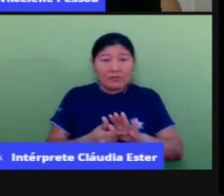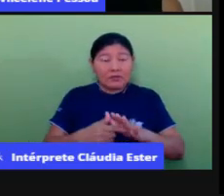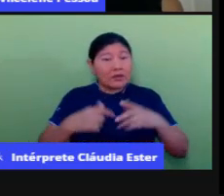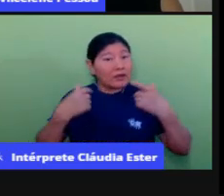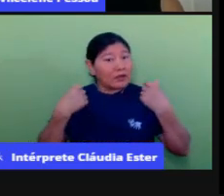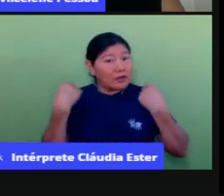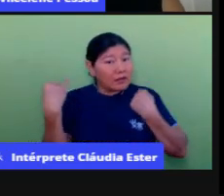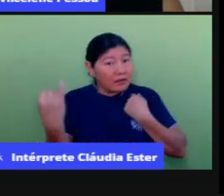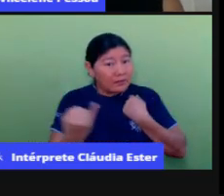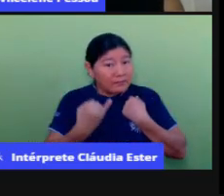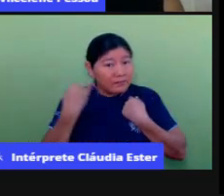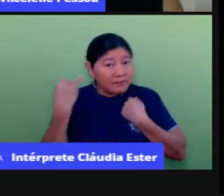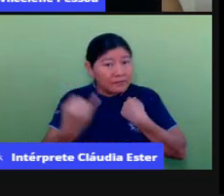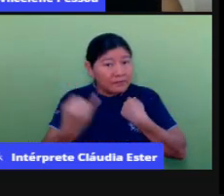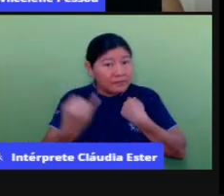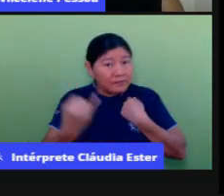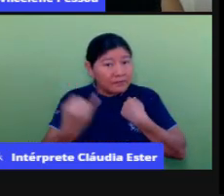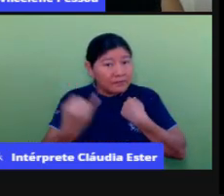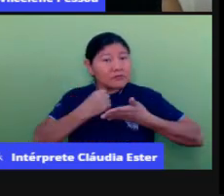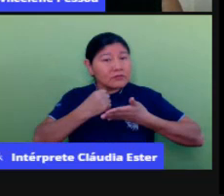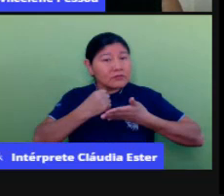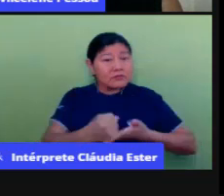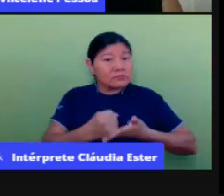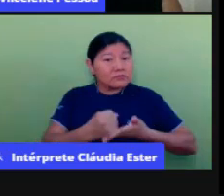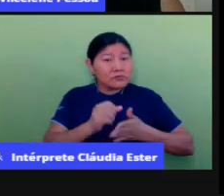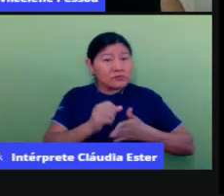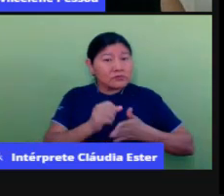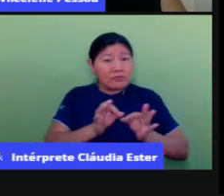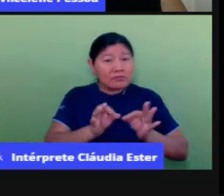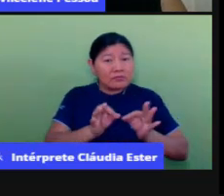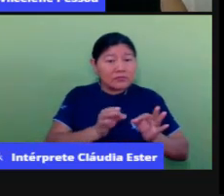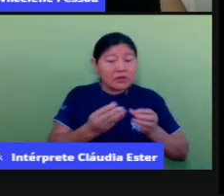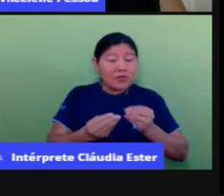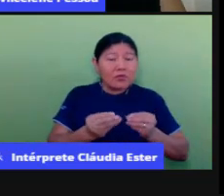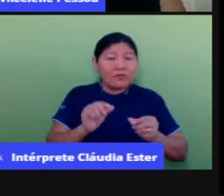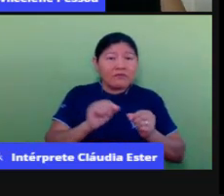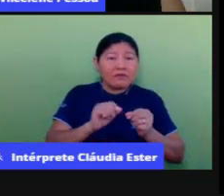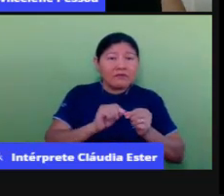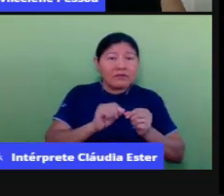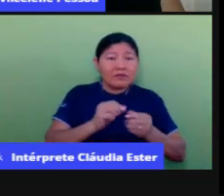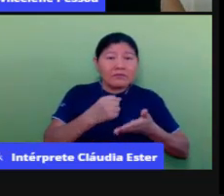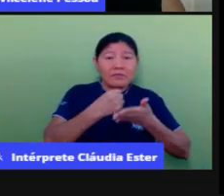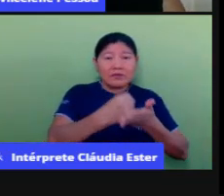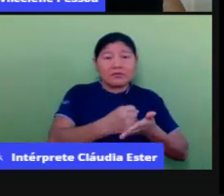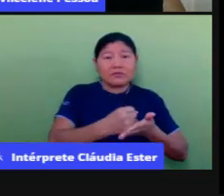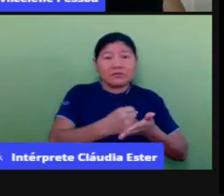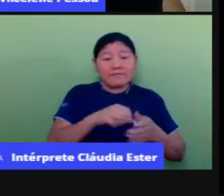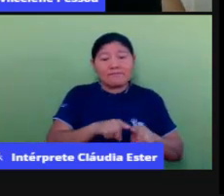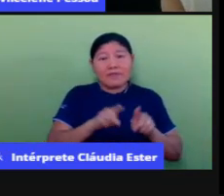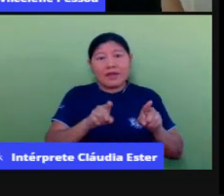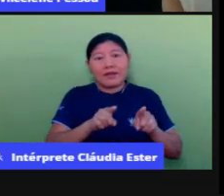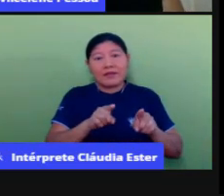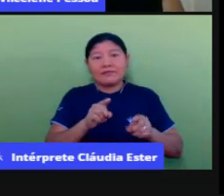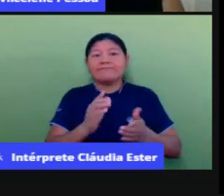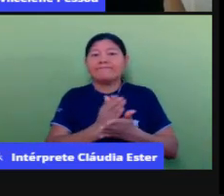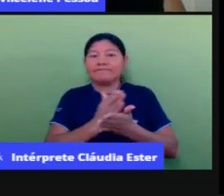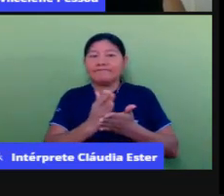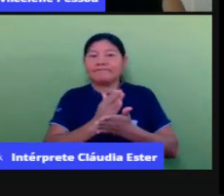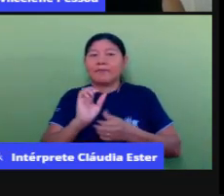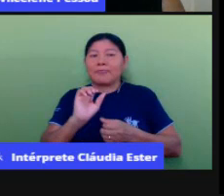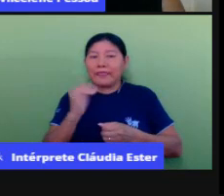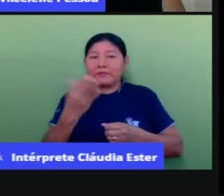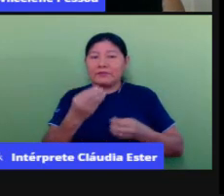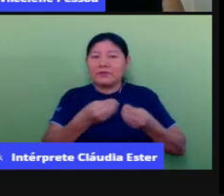pública. Bom, então, lá em agosto, eu já estou prevendo que vai haver algum prejuízo quando eu penso nesse